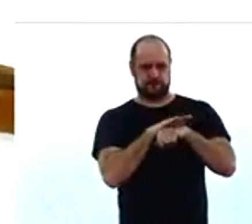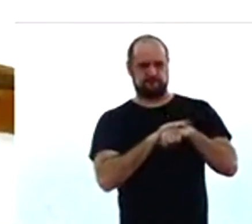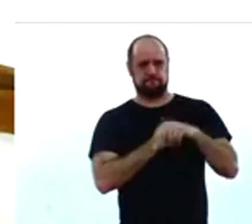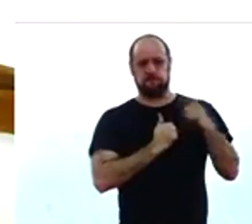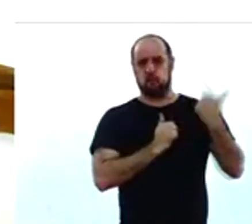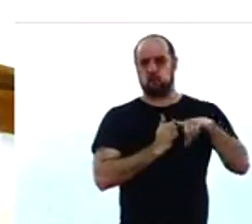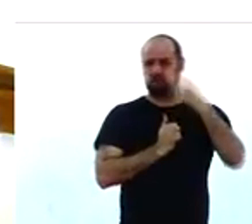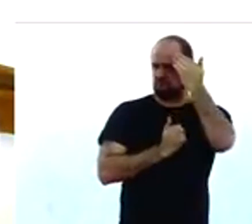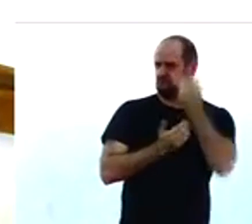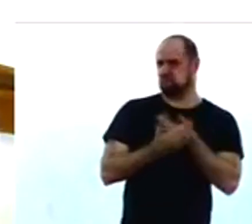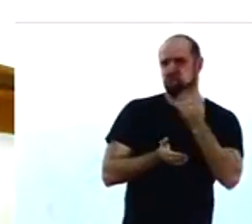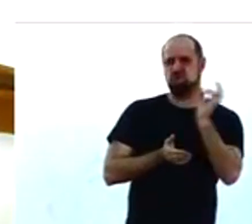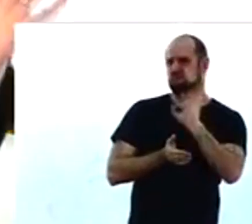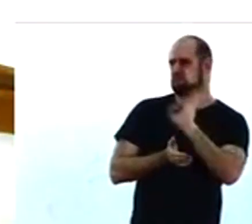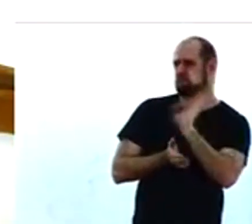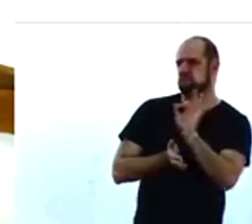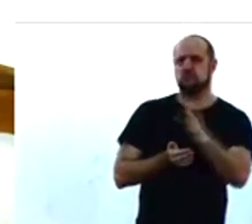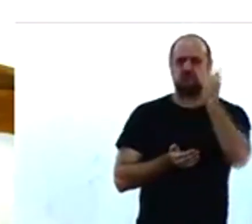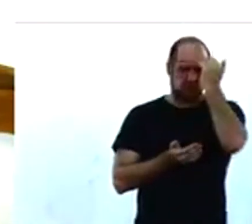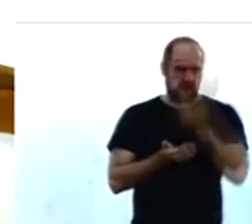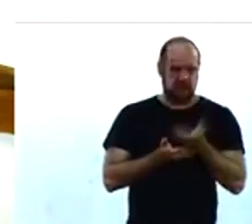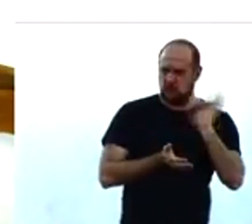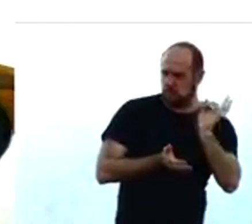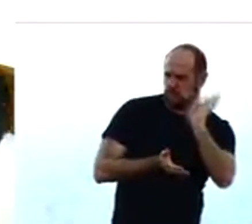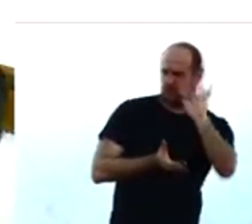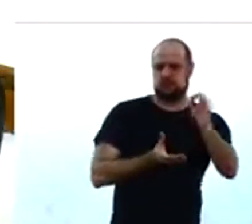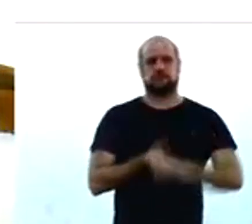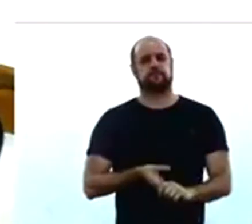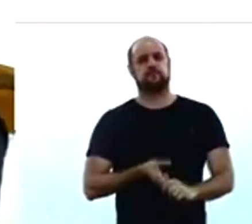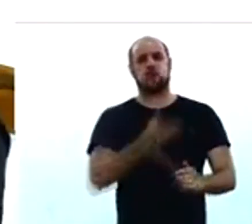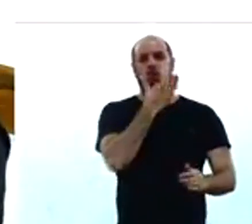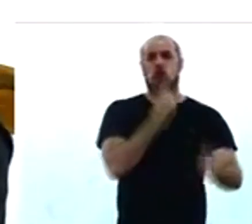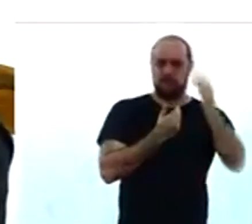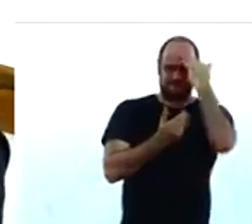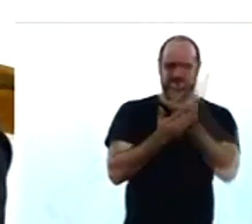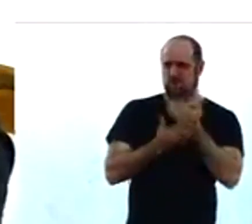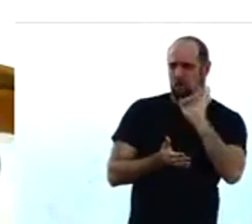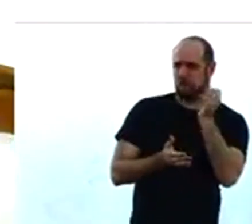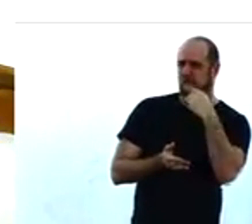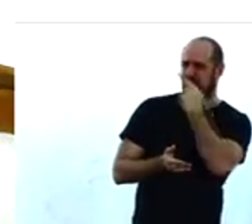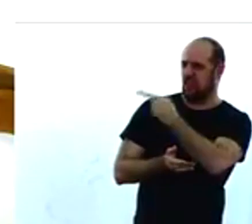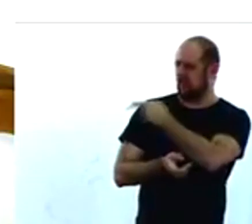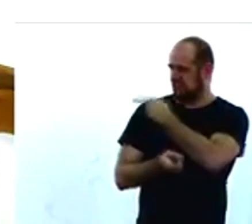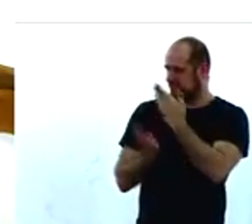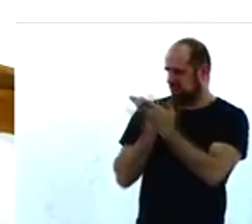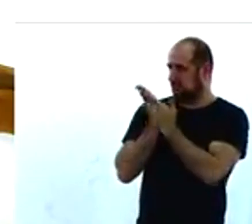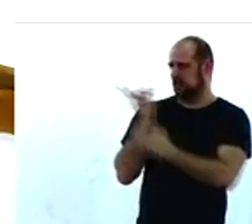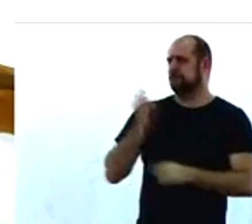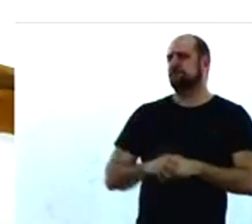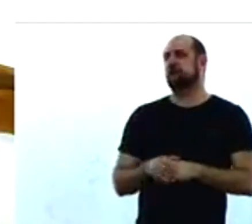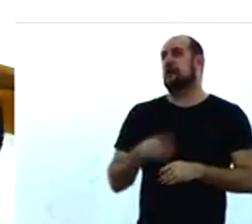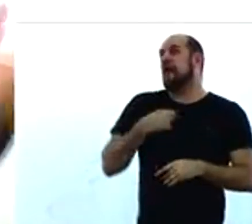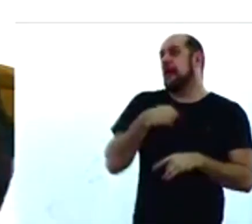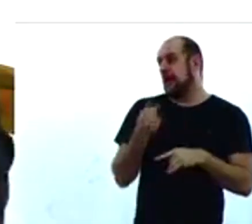um ateu, alguém que não crê em Deus. E o ateu disse para o cristão: olha, não é que eu